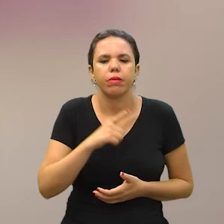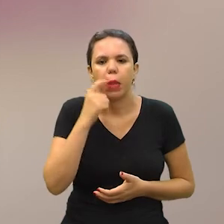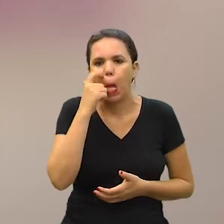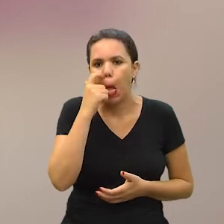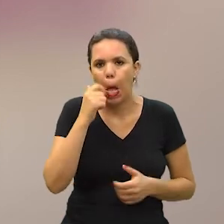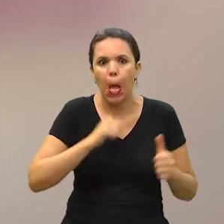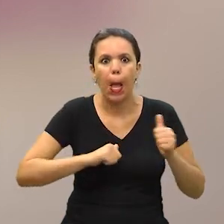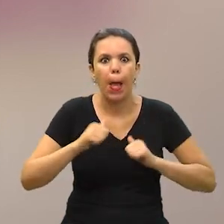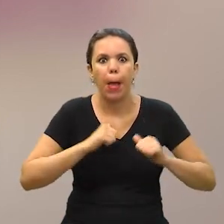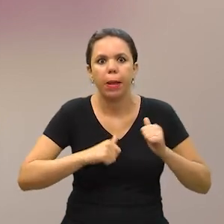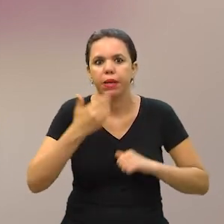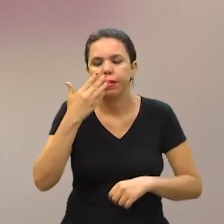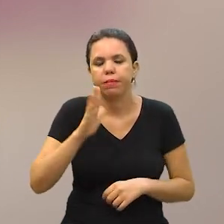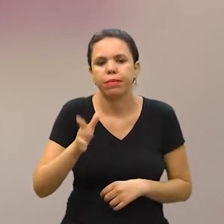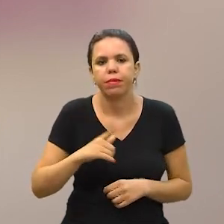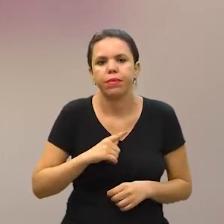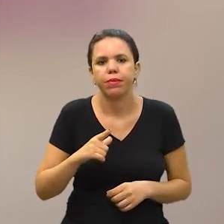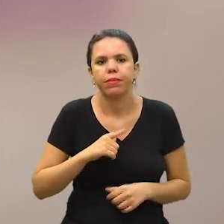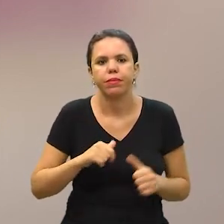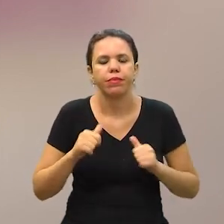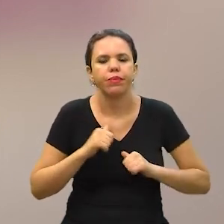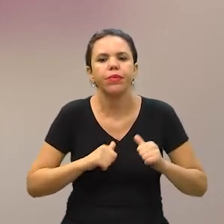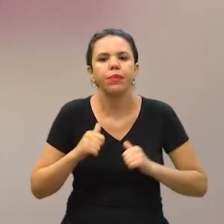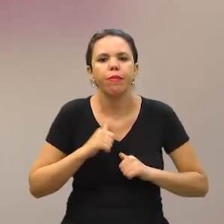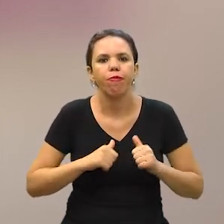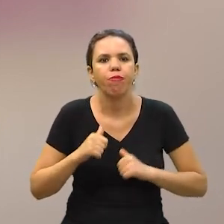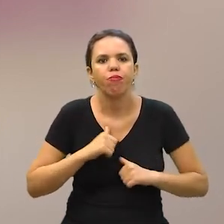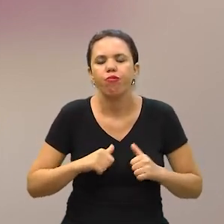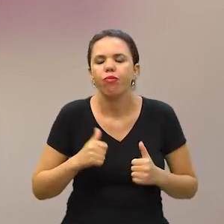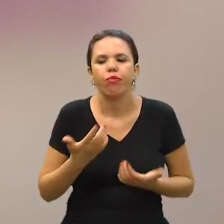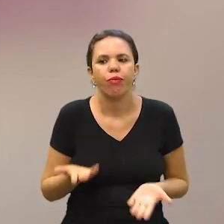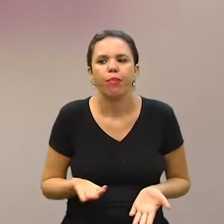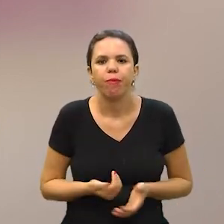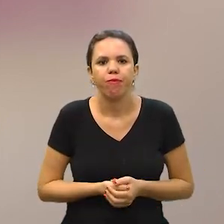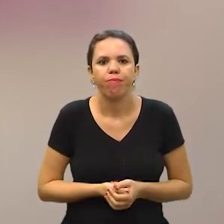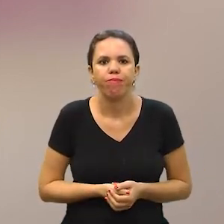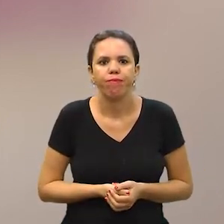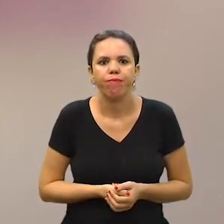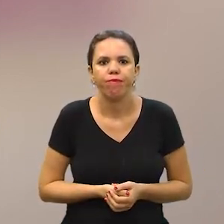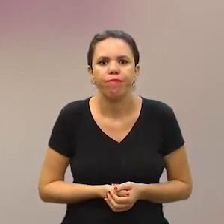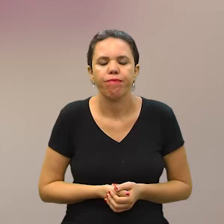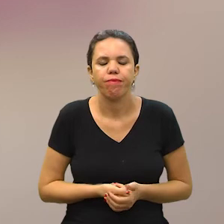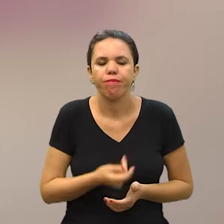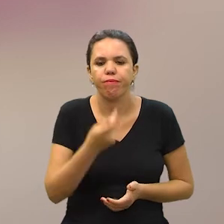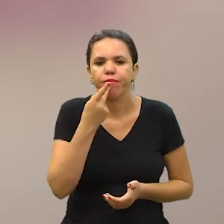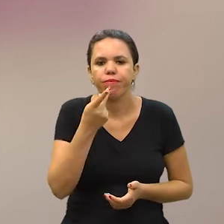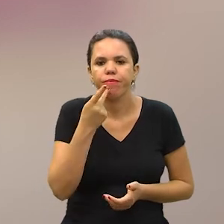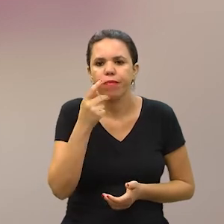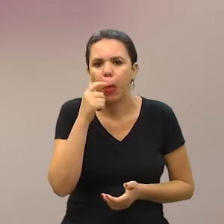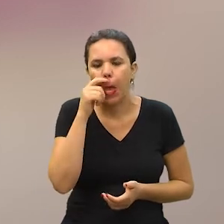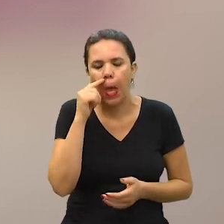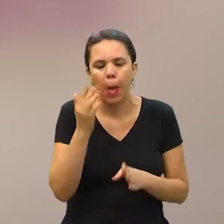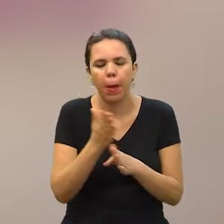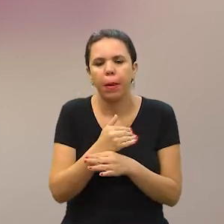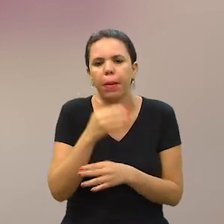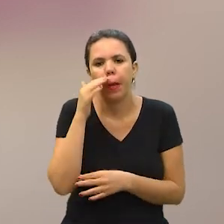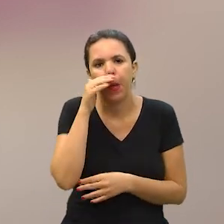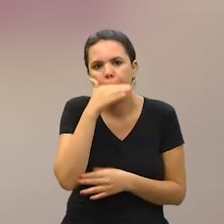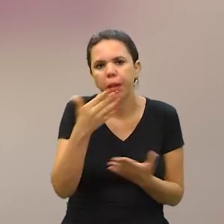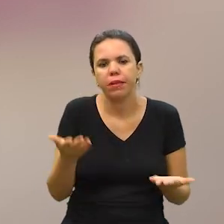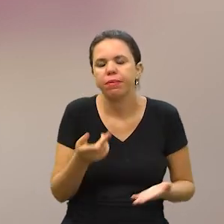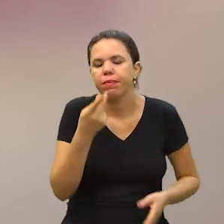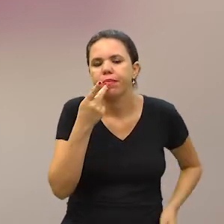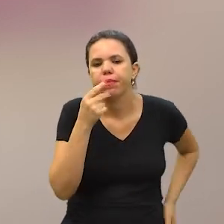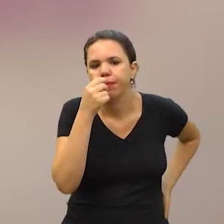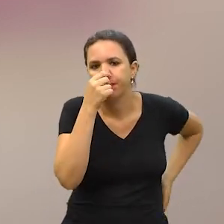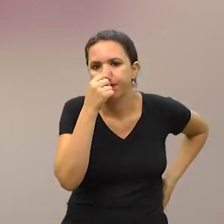papel de dar energia e a criança já tem muita energia e aí ela quer gastar aquela energia, aí a gente fala que desanda, né? Então a